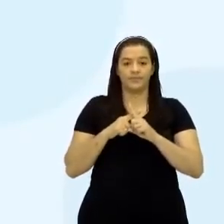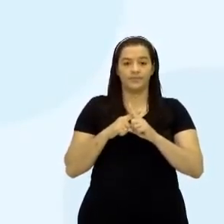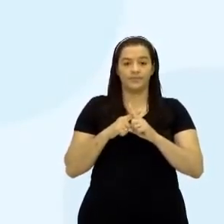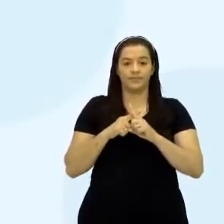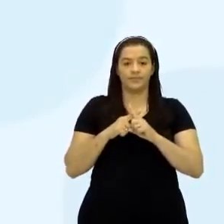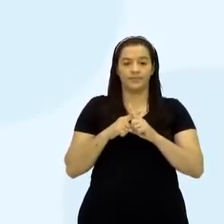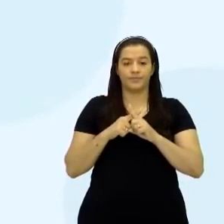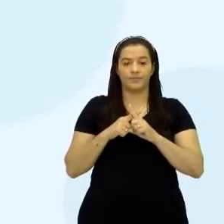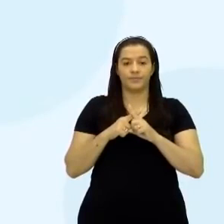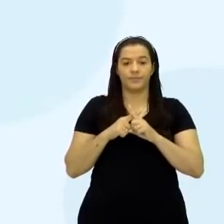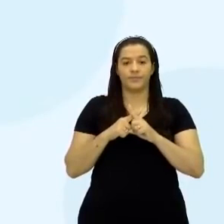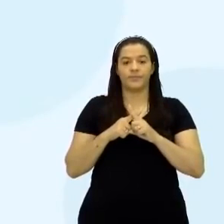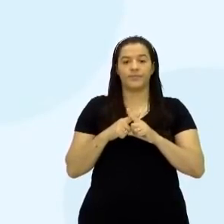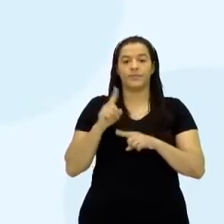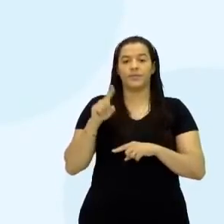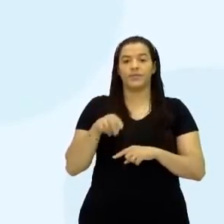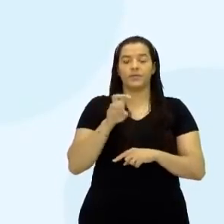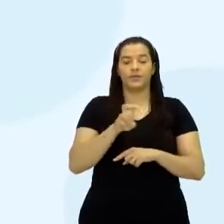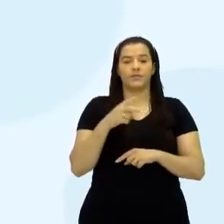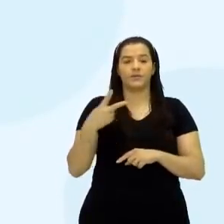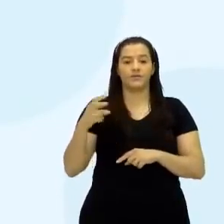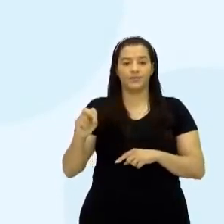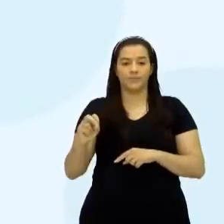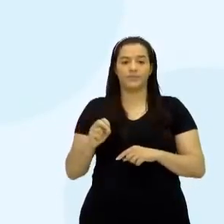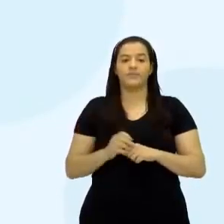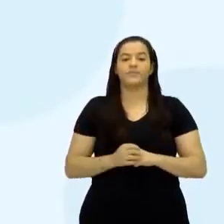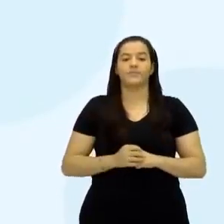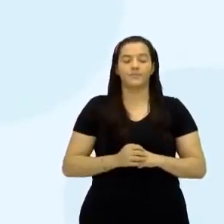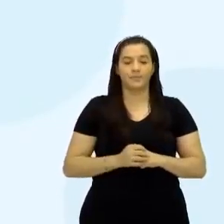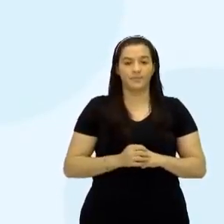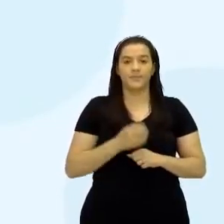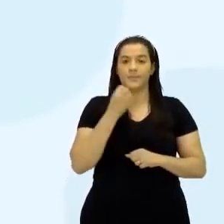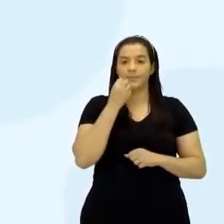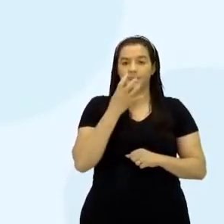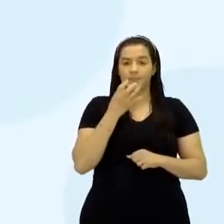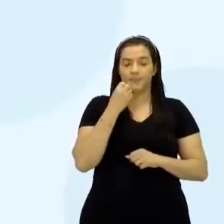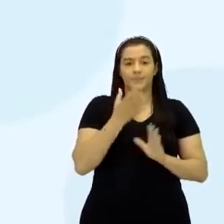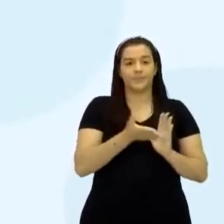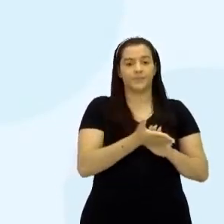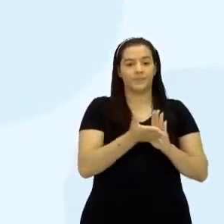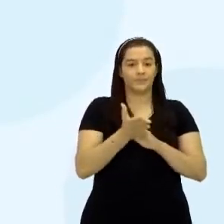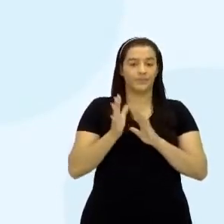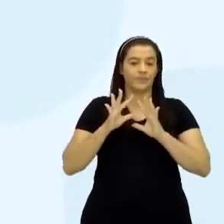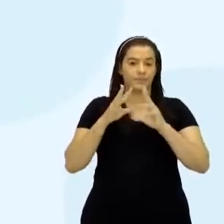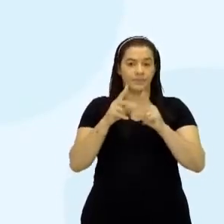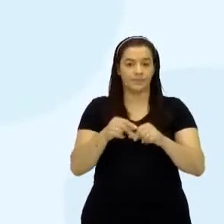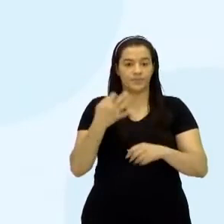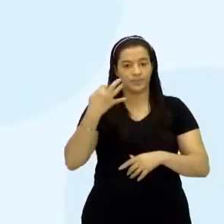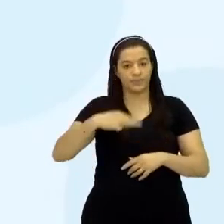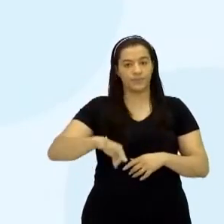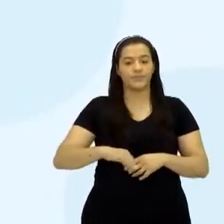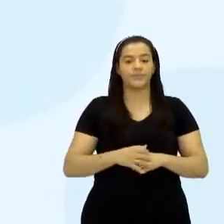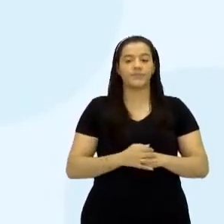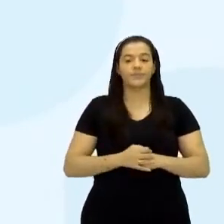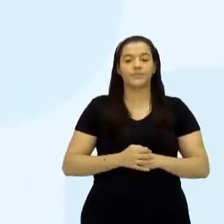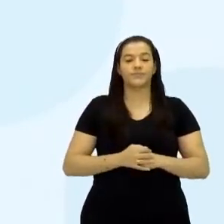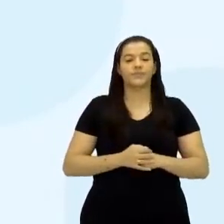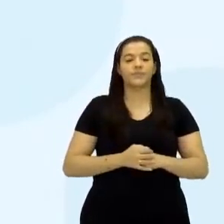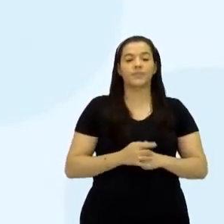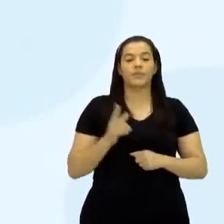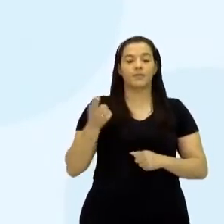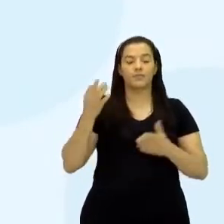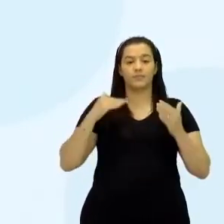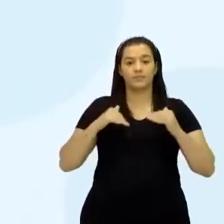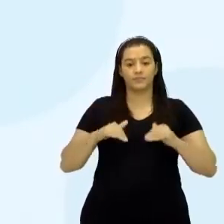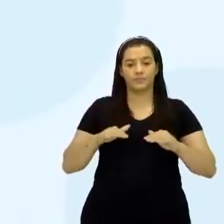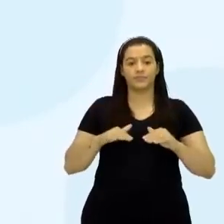por 2, né? Que deu os 520. Muito bem, parabéns a todos que acertaram, né? Olha só, o de